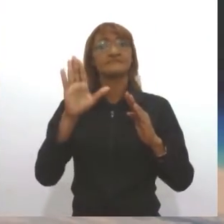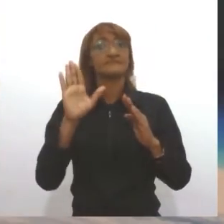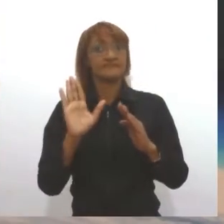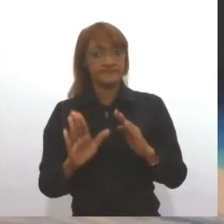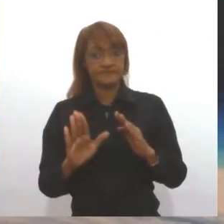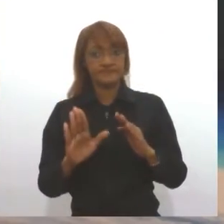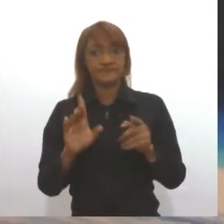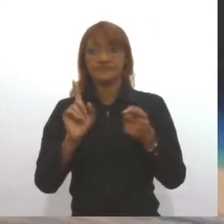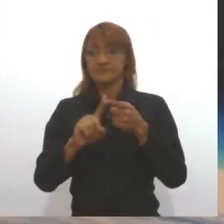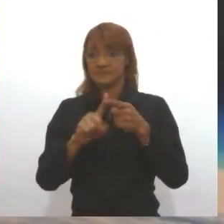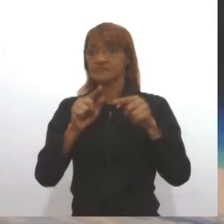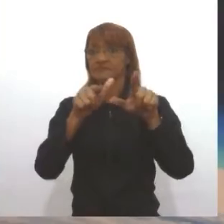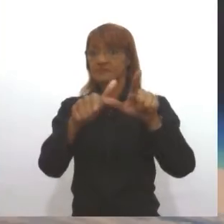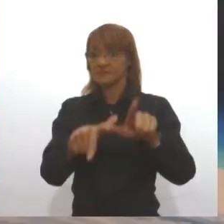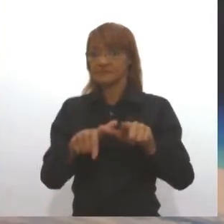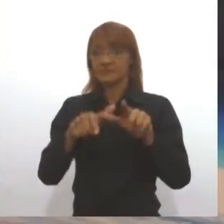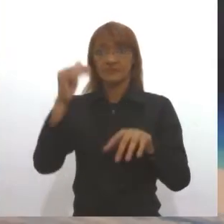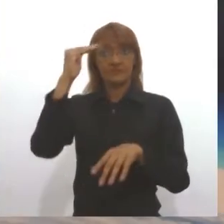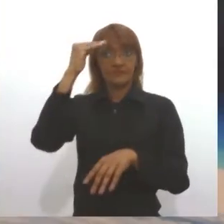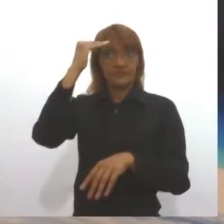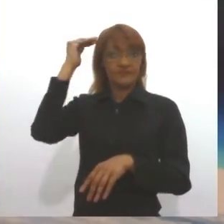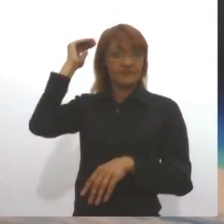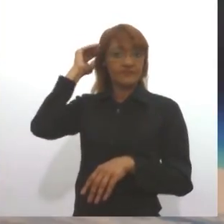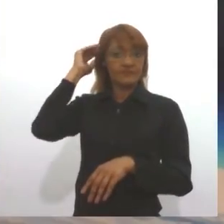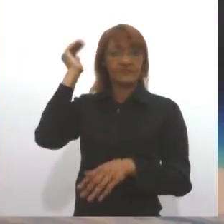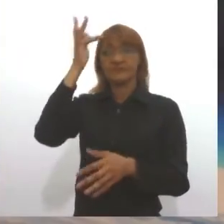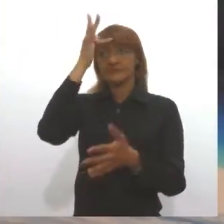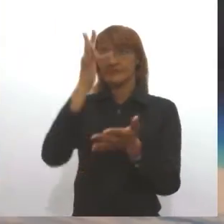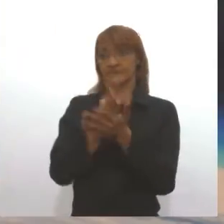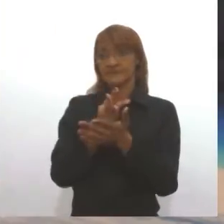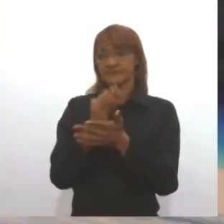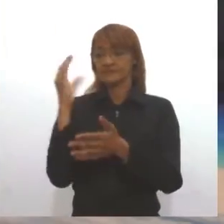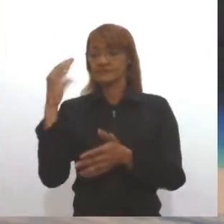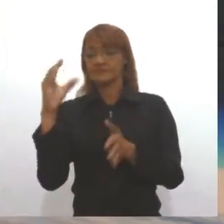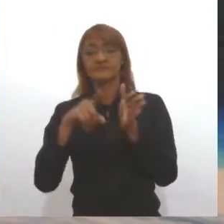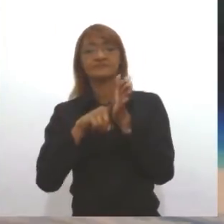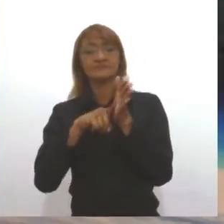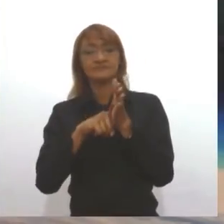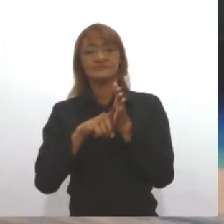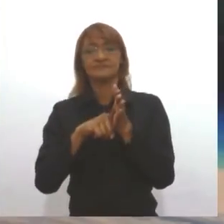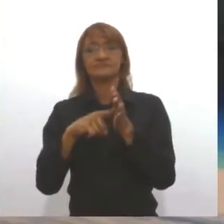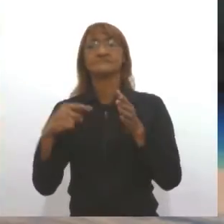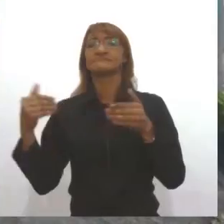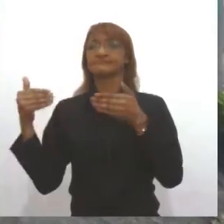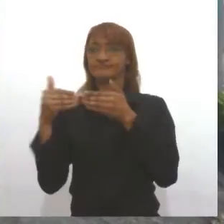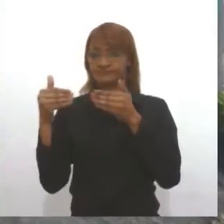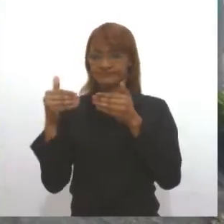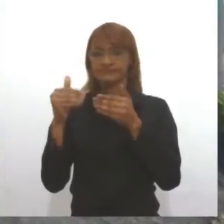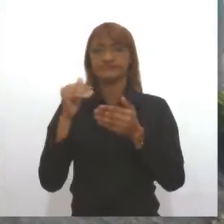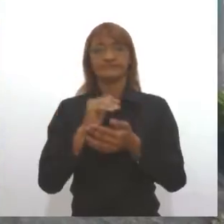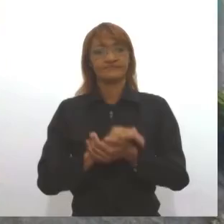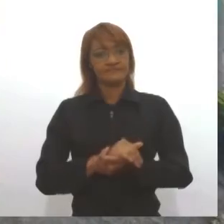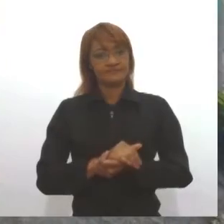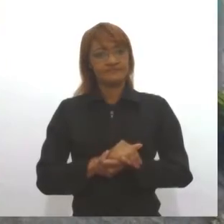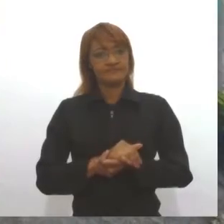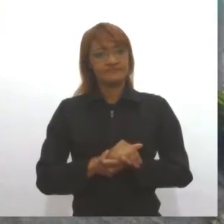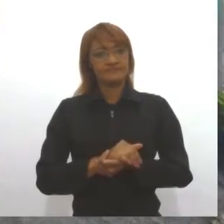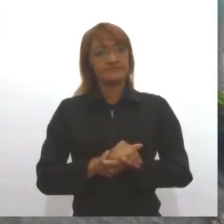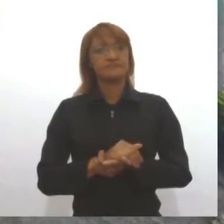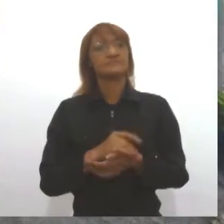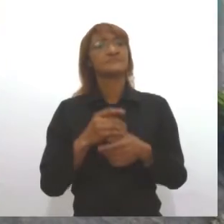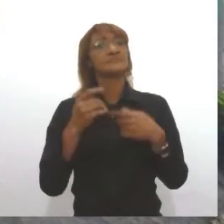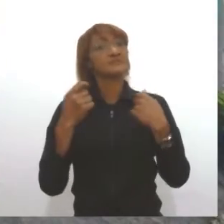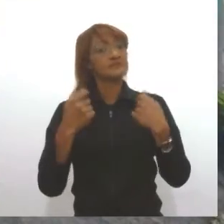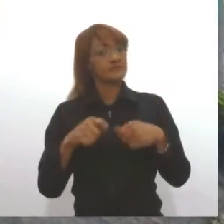Umbanda. Também para ela, fé e ciência devem andar juntas. Eu acho que tem que andar